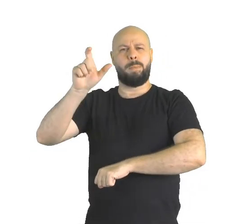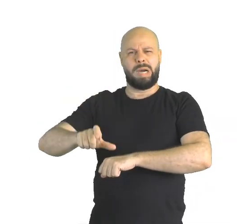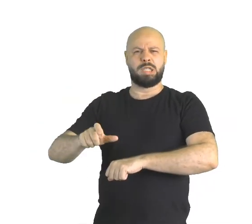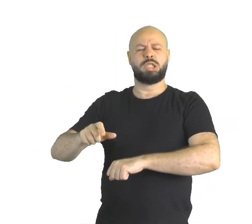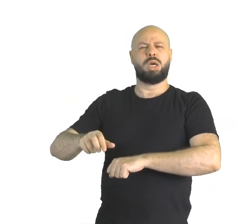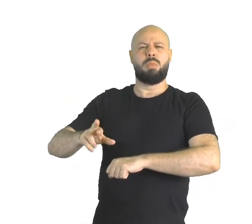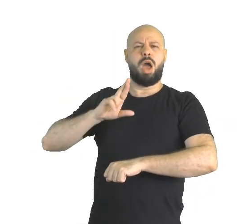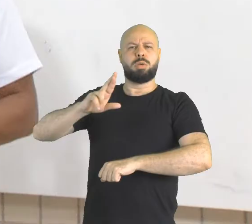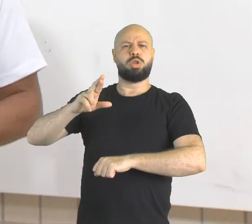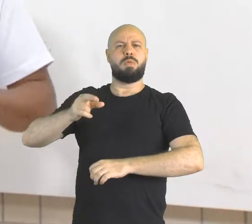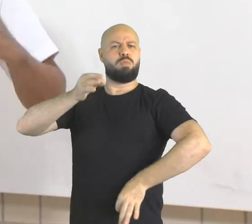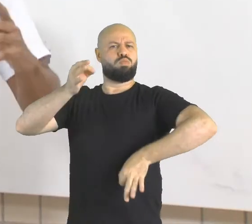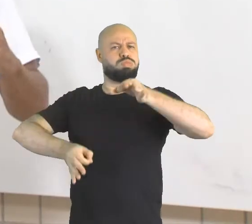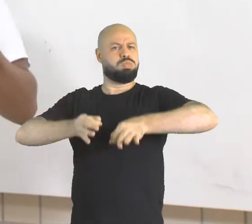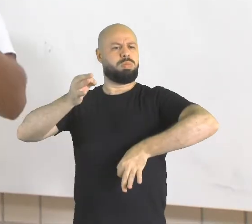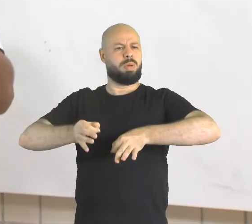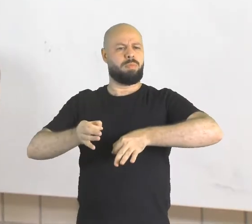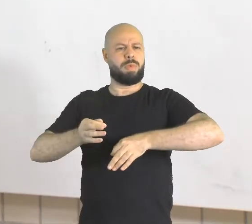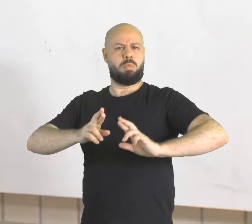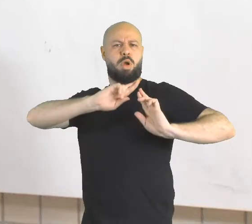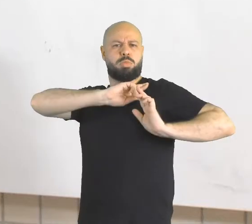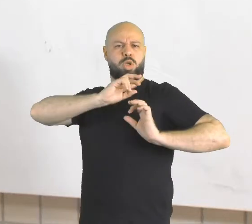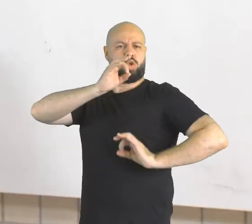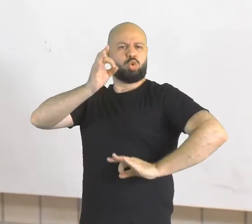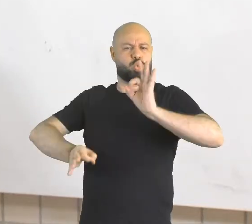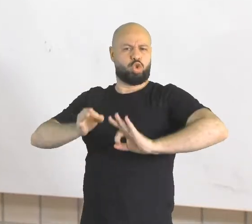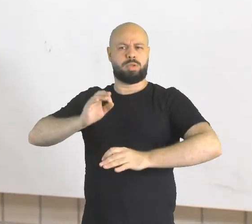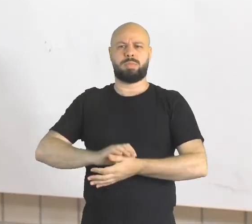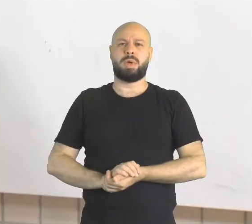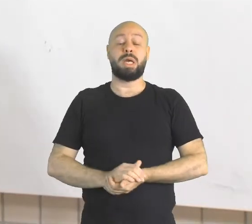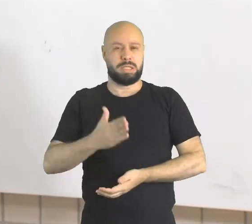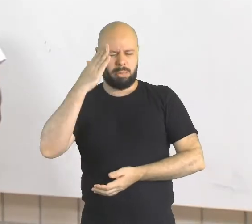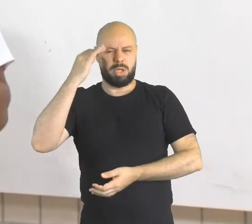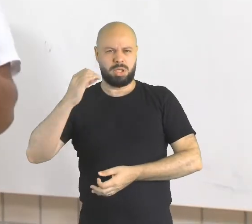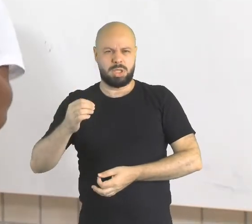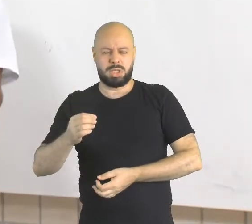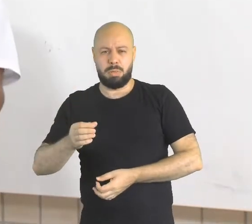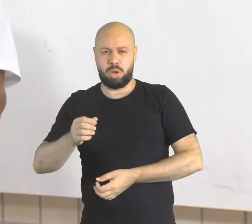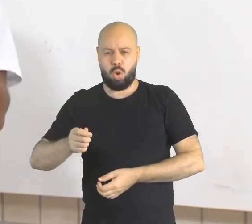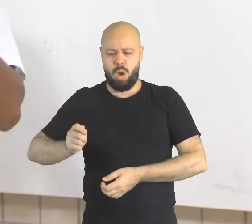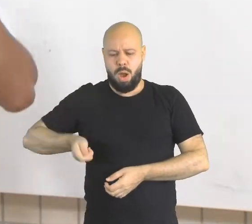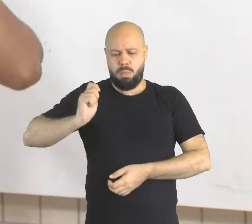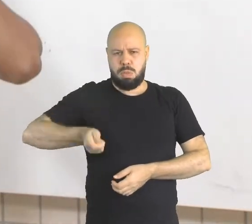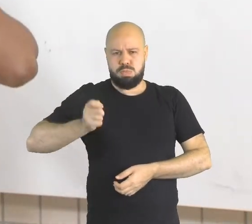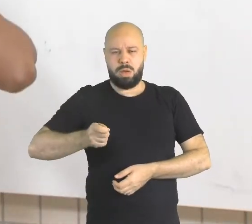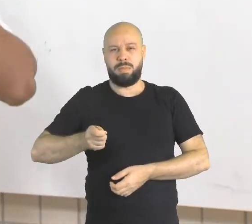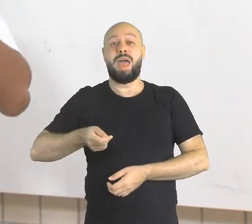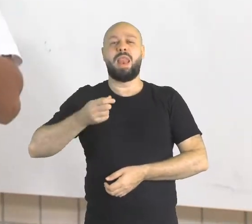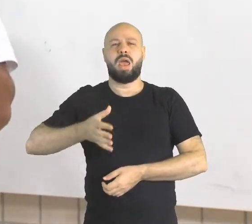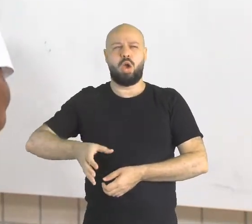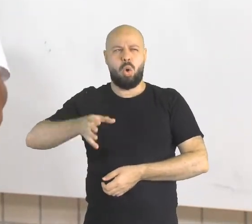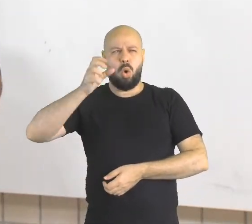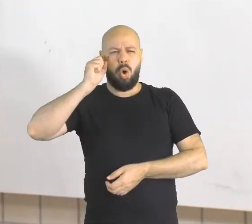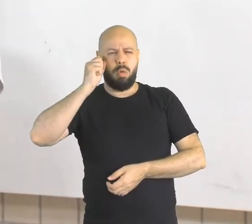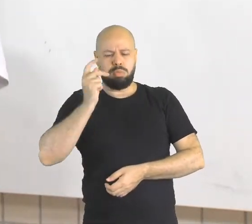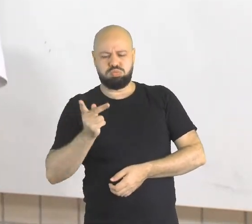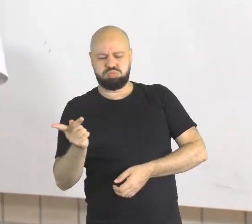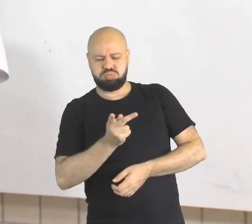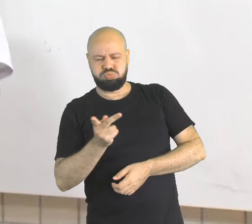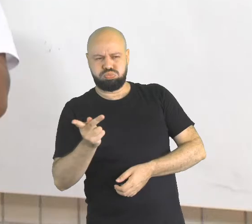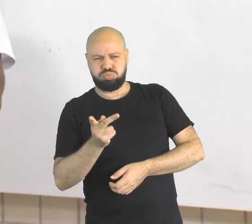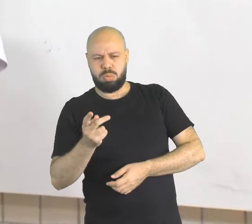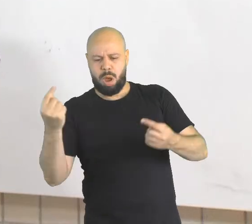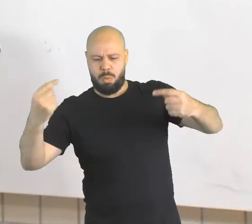pela justiça. Sabemos que quando ocorre um julgamento, né, de um juiz, o que o juiz faz? Ele ouve as duas partes, não